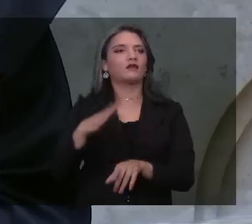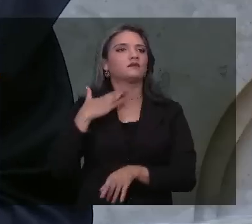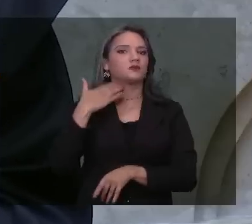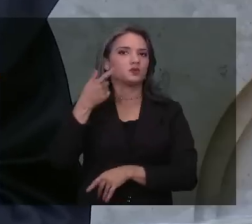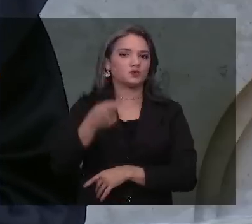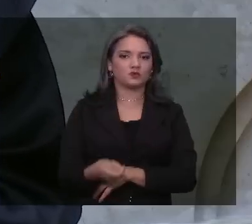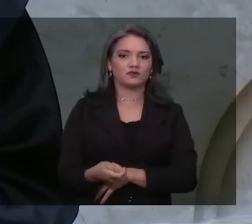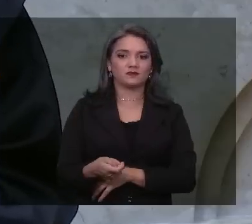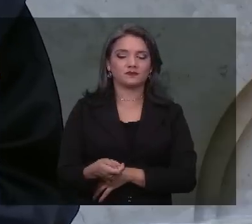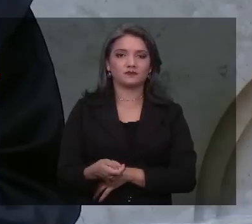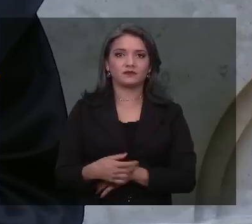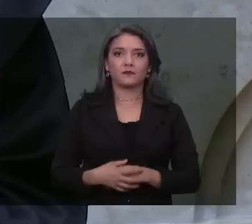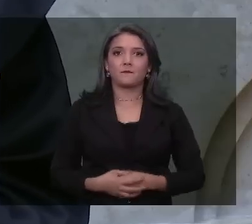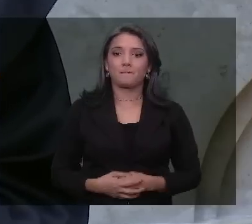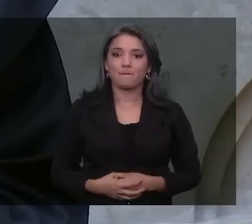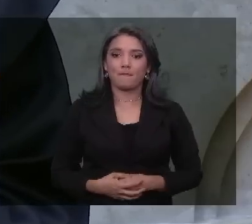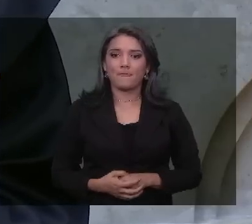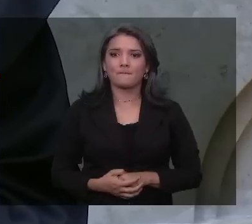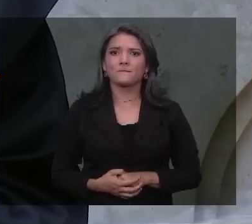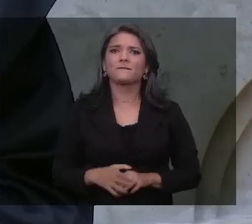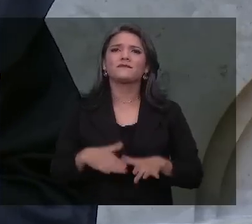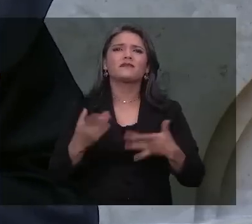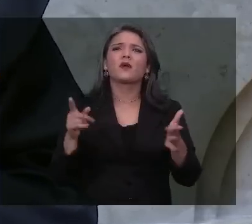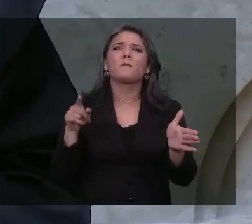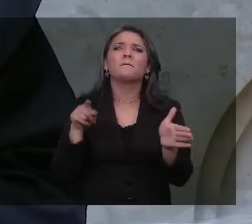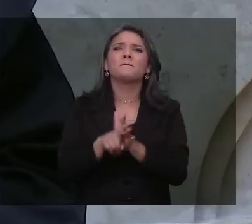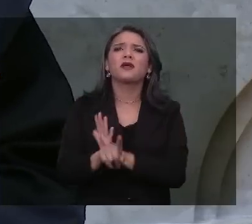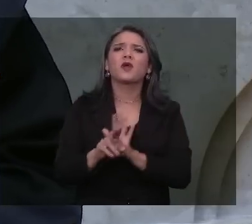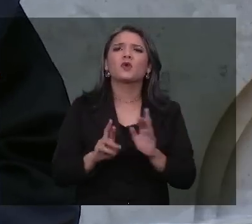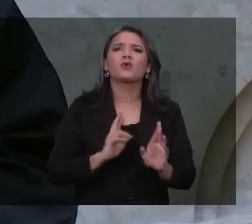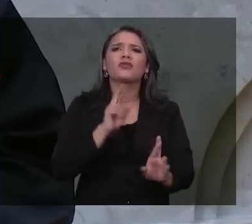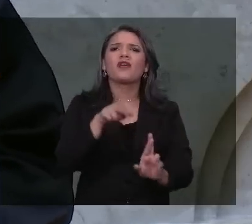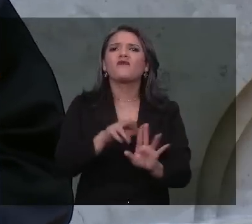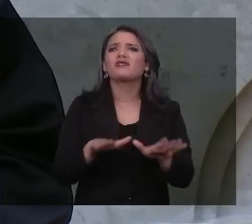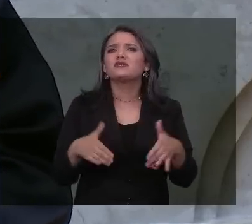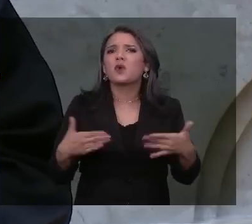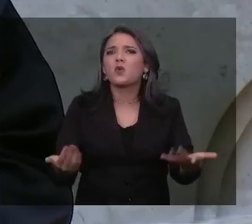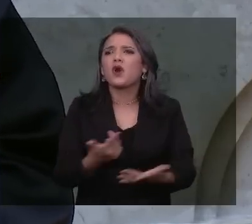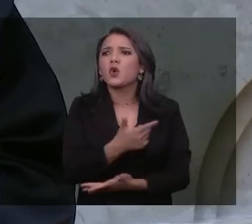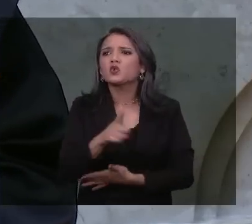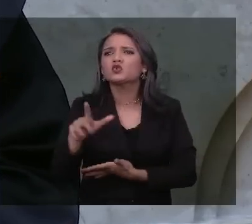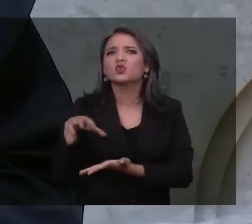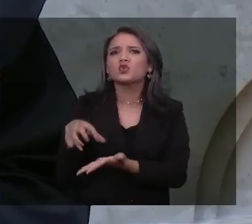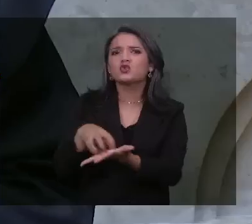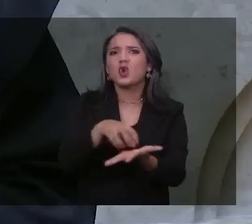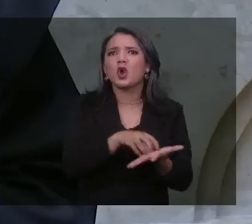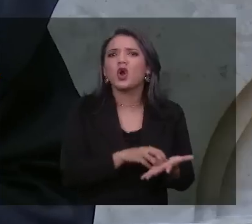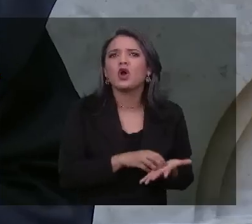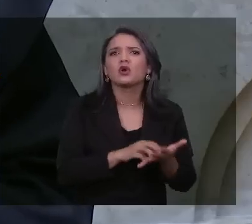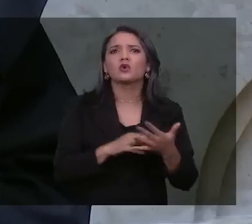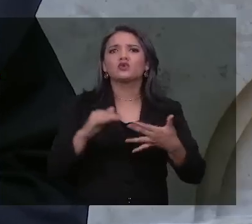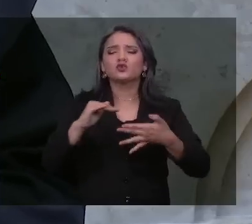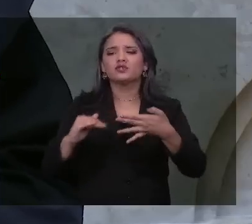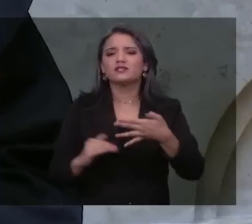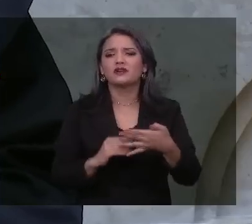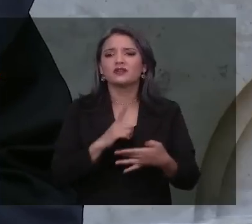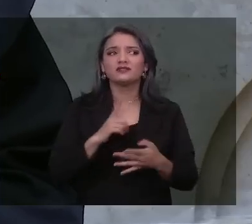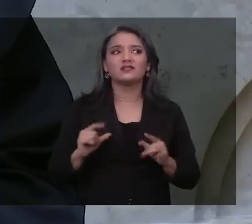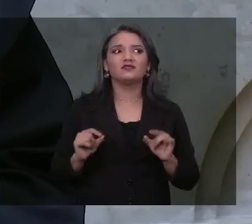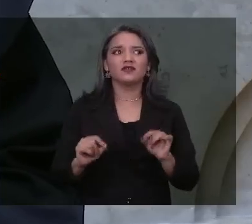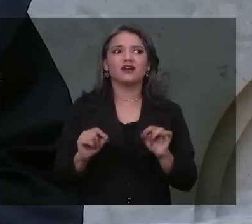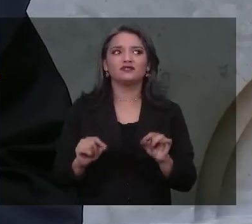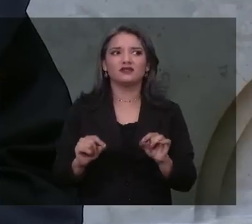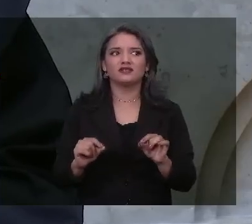Do contrário, pergunto qual referência terão os demais órgãos e instâncias do Judiciário e de toda a